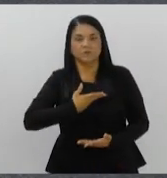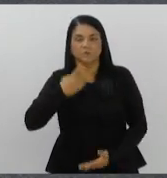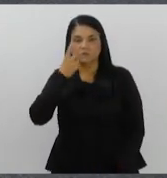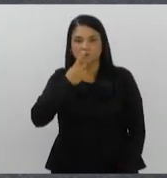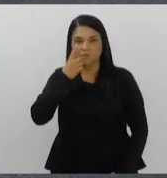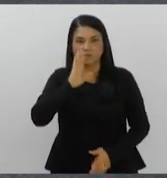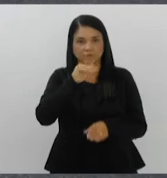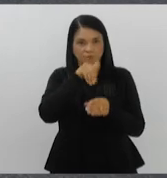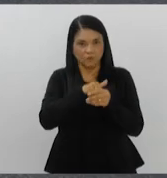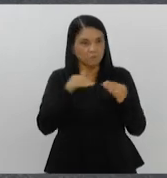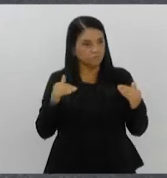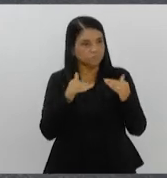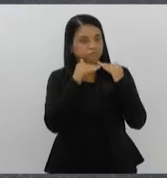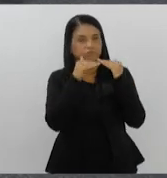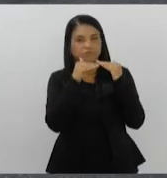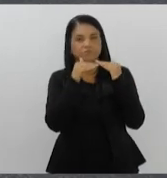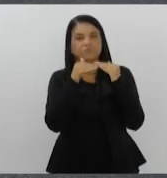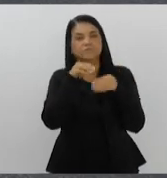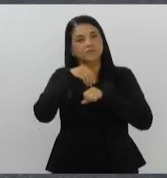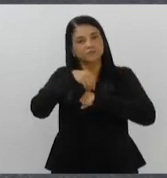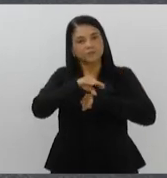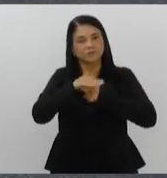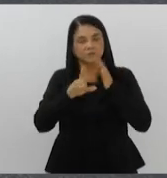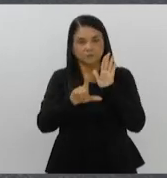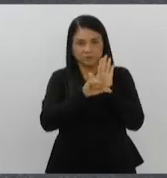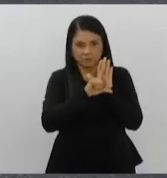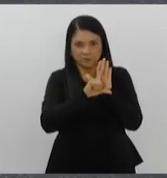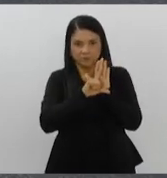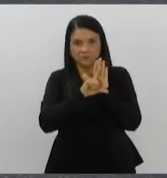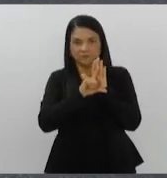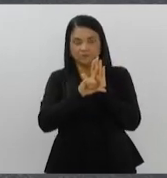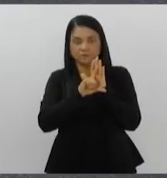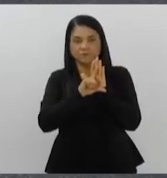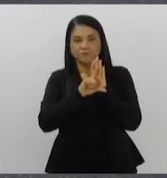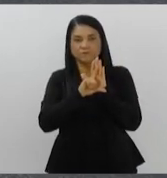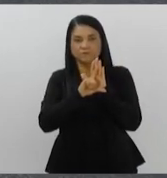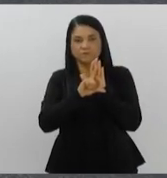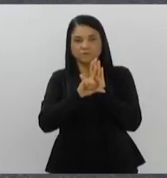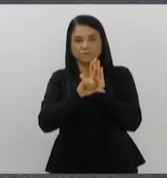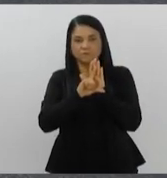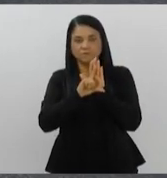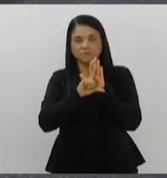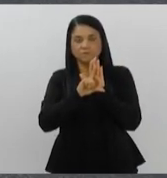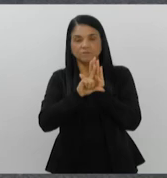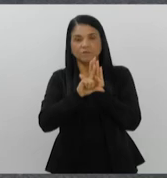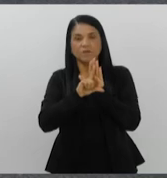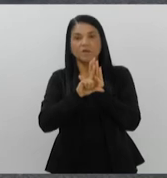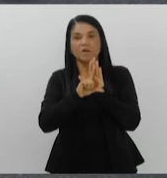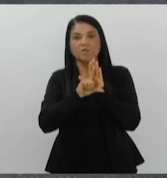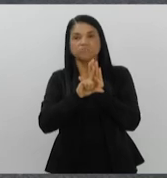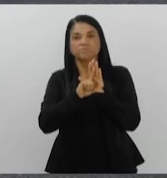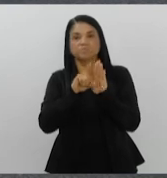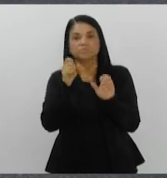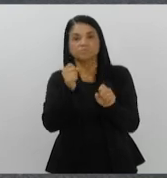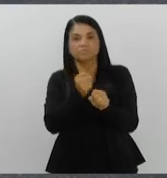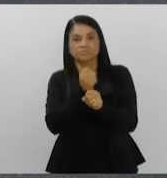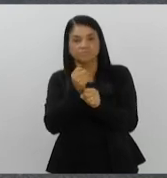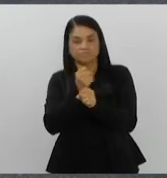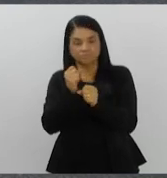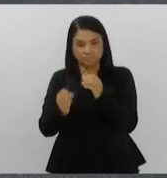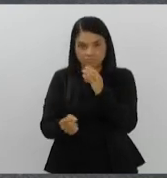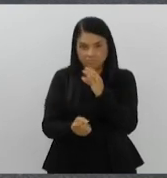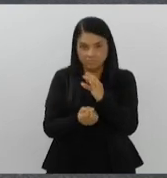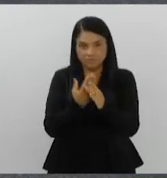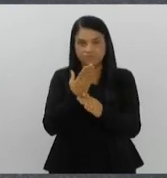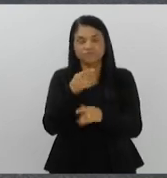que votaram a favor dessa indicação legislativa para a construção, para a criação de